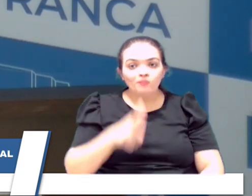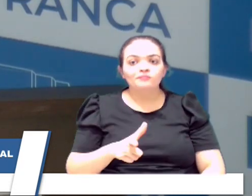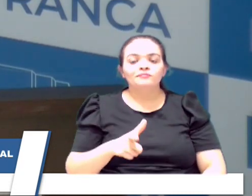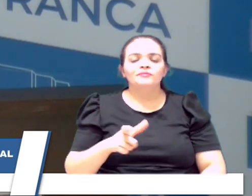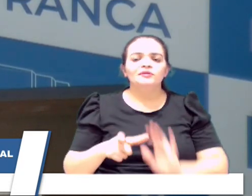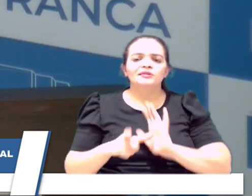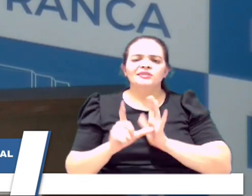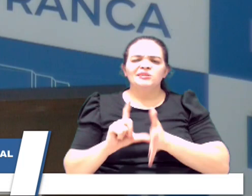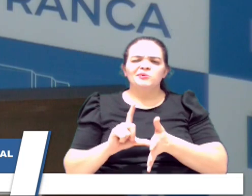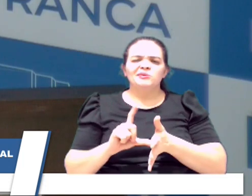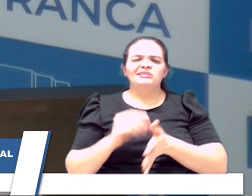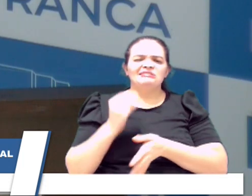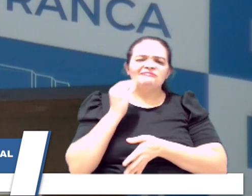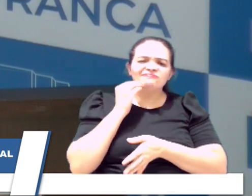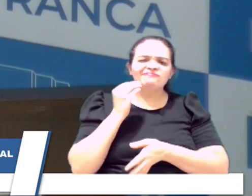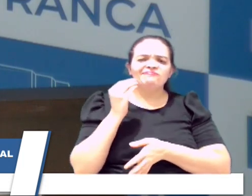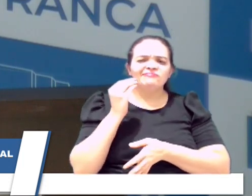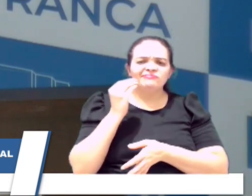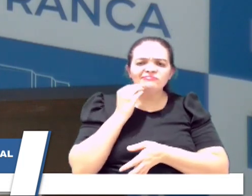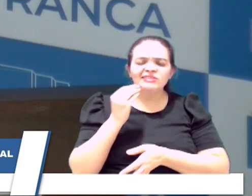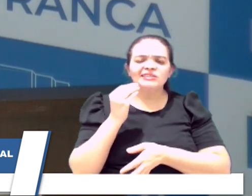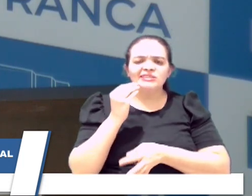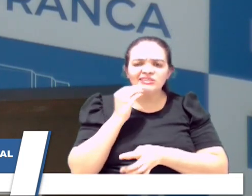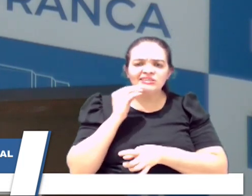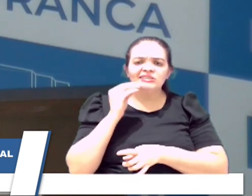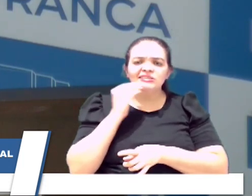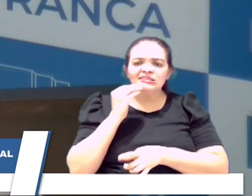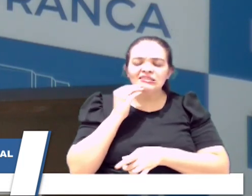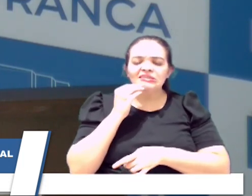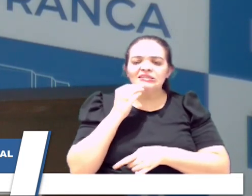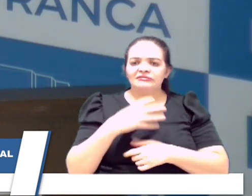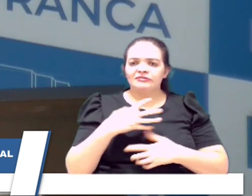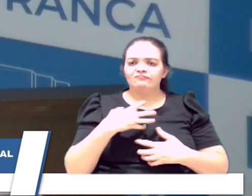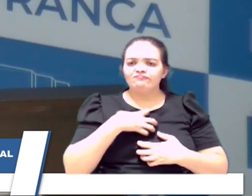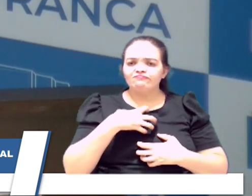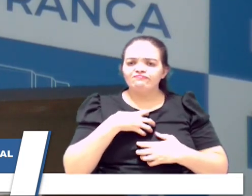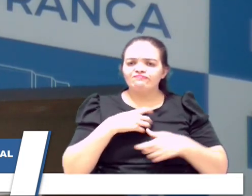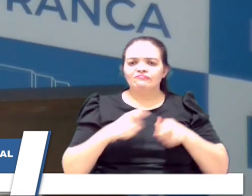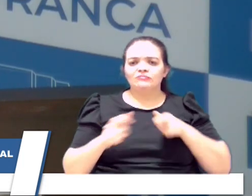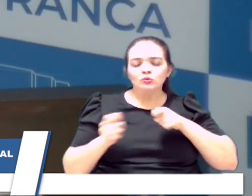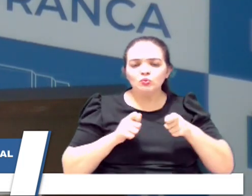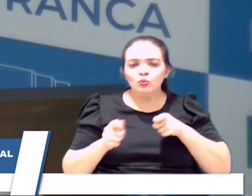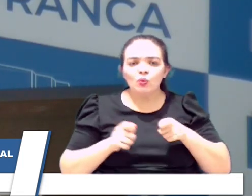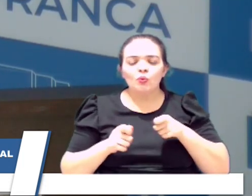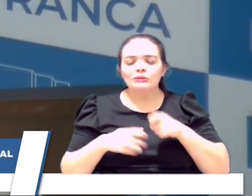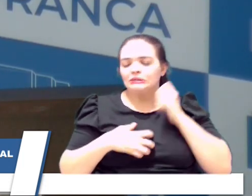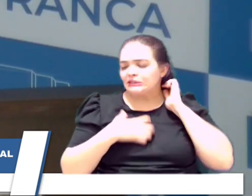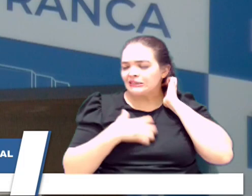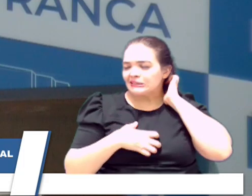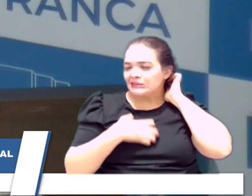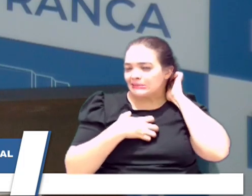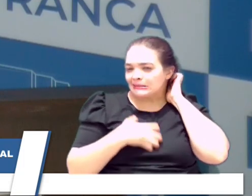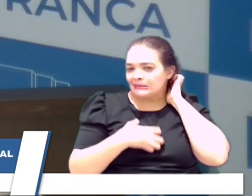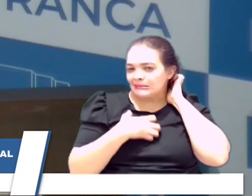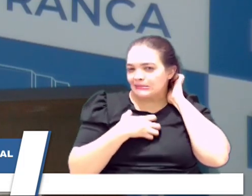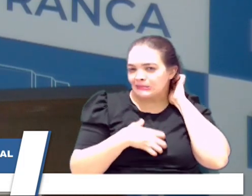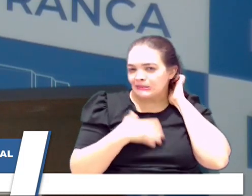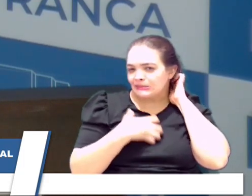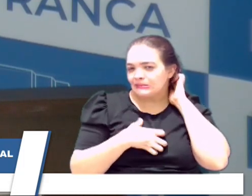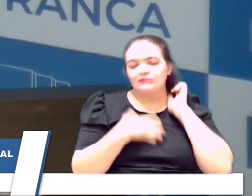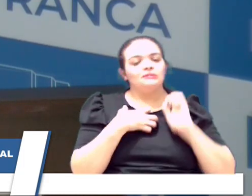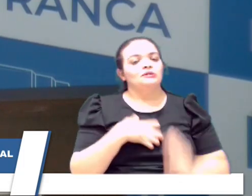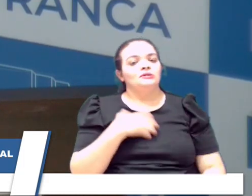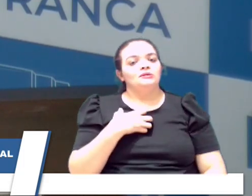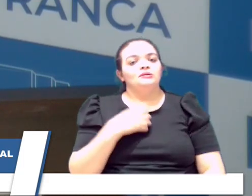me esforçar 4 vezes mais que uma pessoa normal para ter um autocontrole da minha raiva, para ter um autocontrole da minha agitação, dos